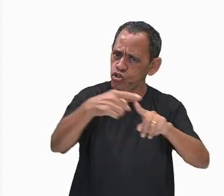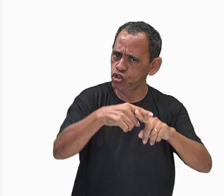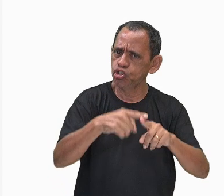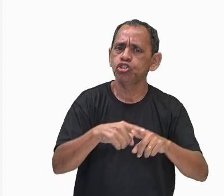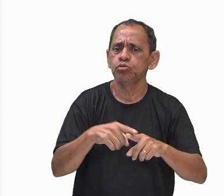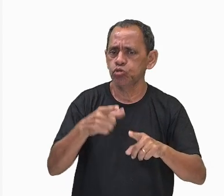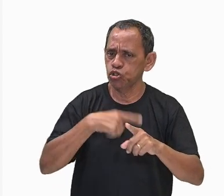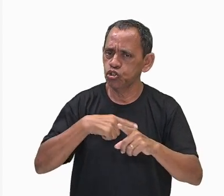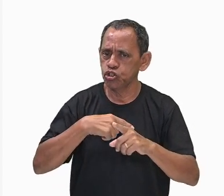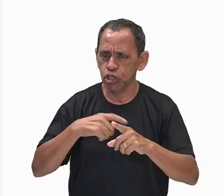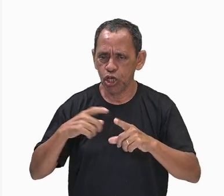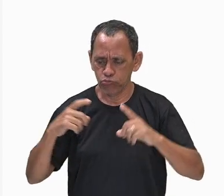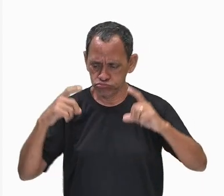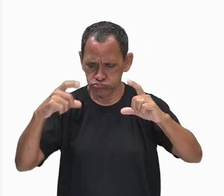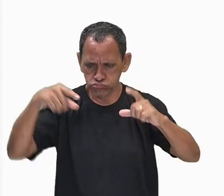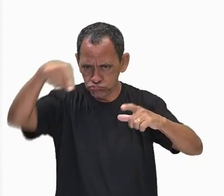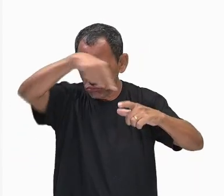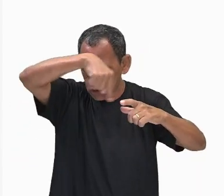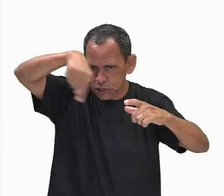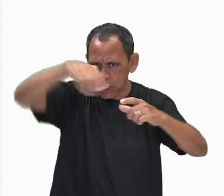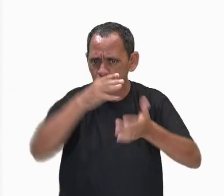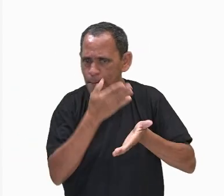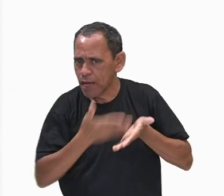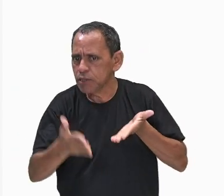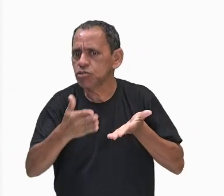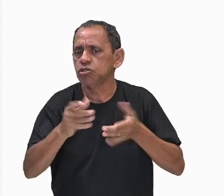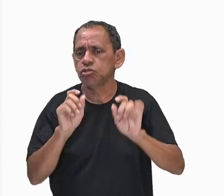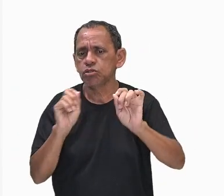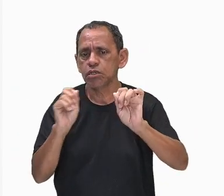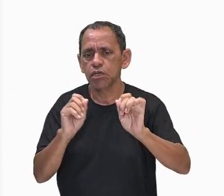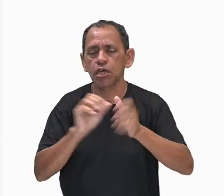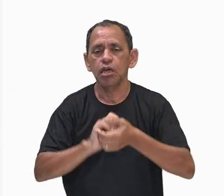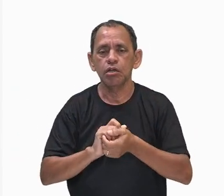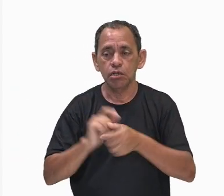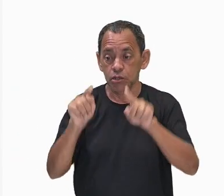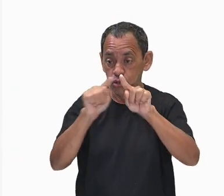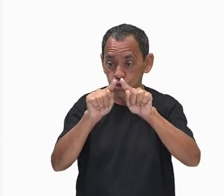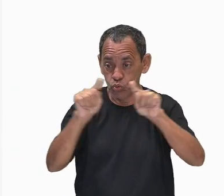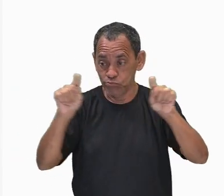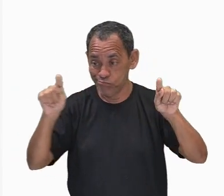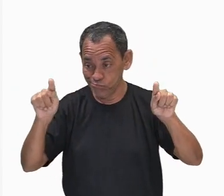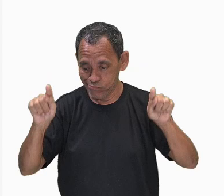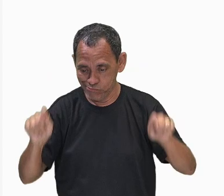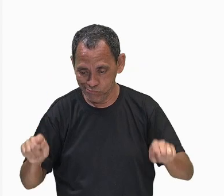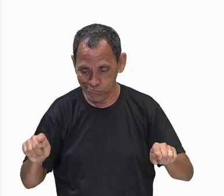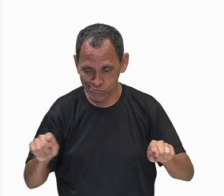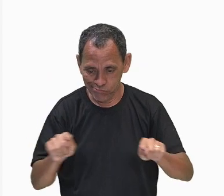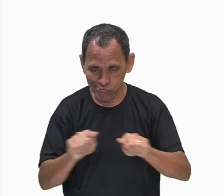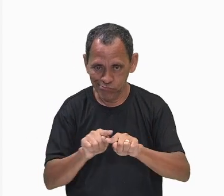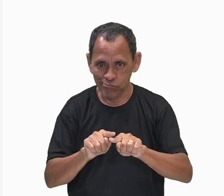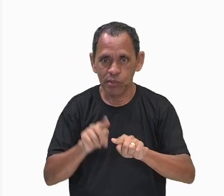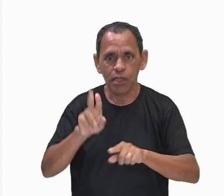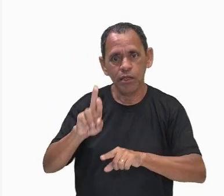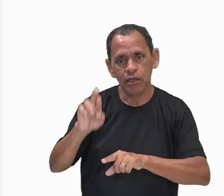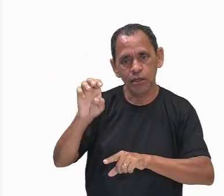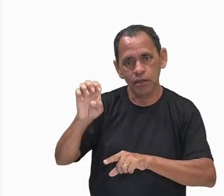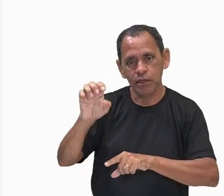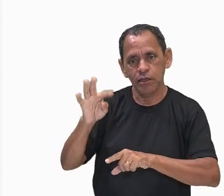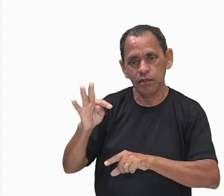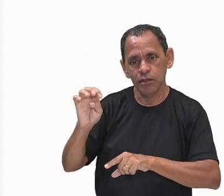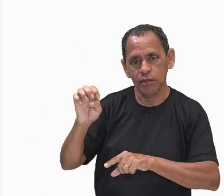o cilindro, a partir de um retângulo, tá? Então, perceba que na parte